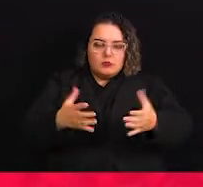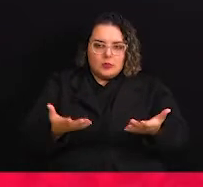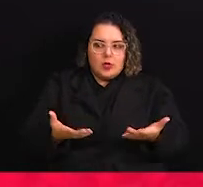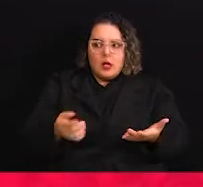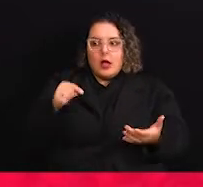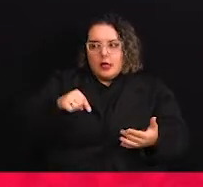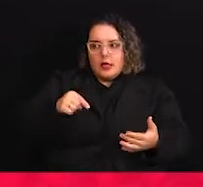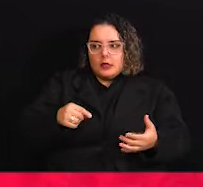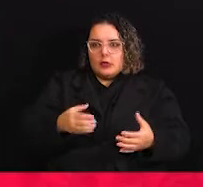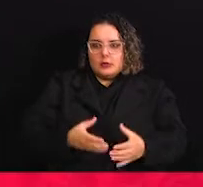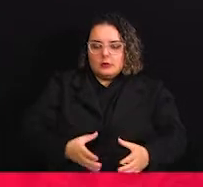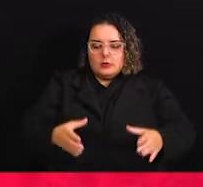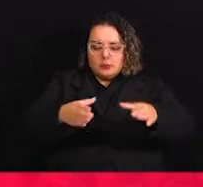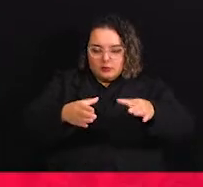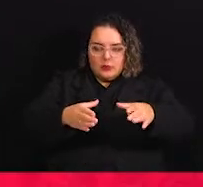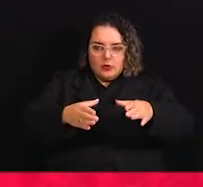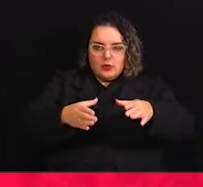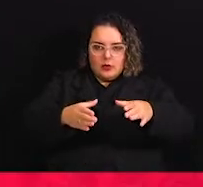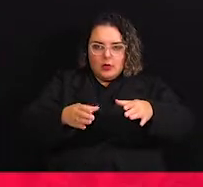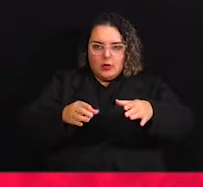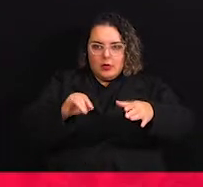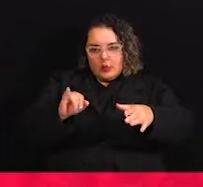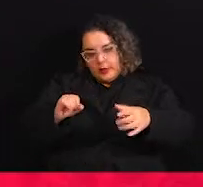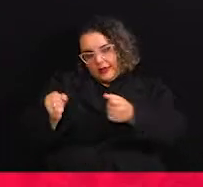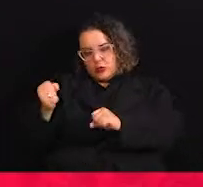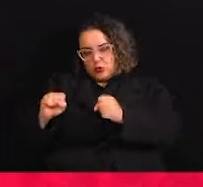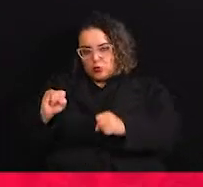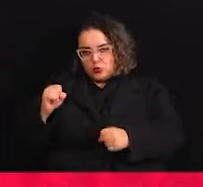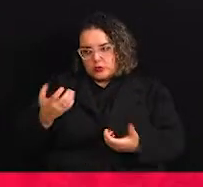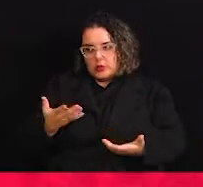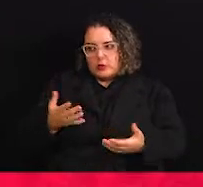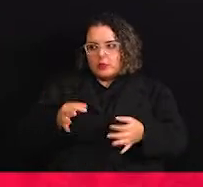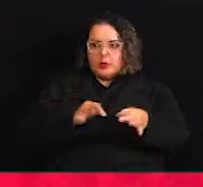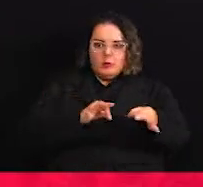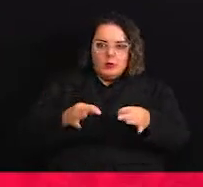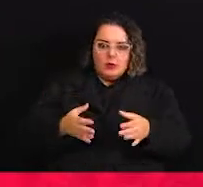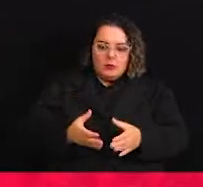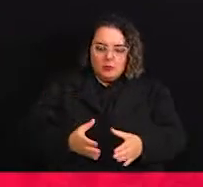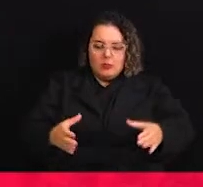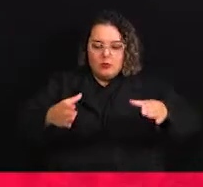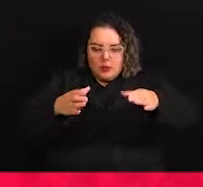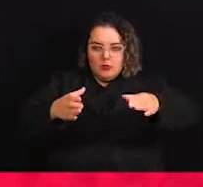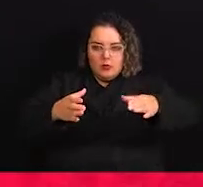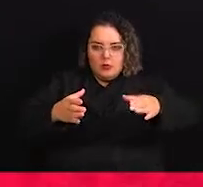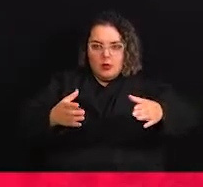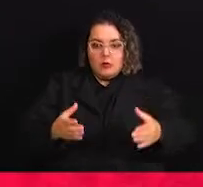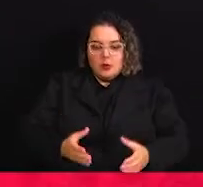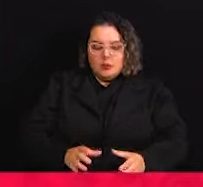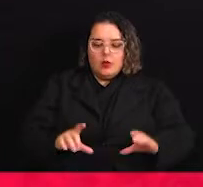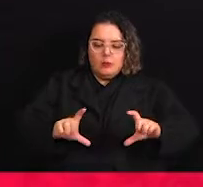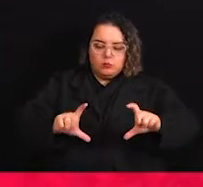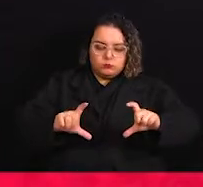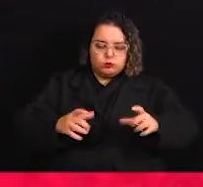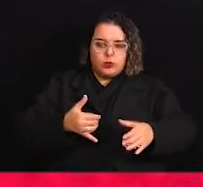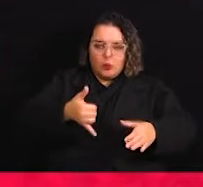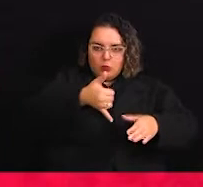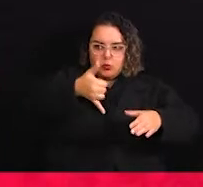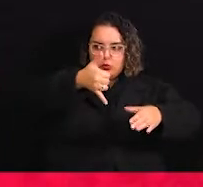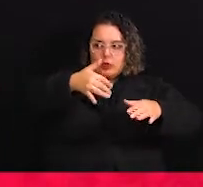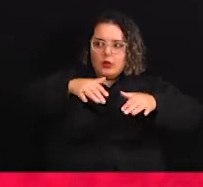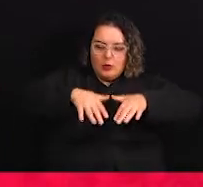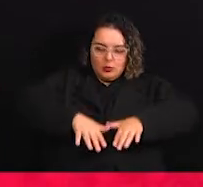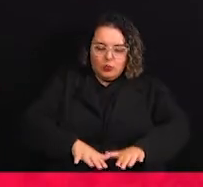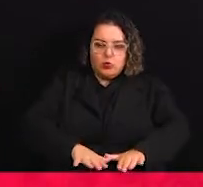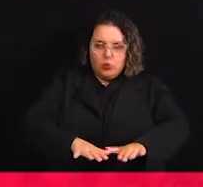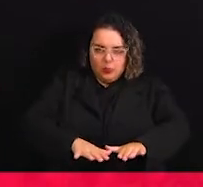fritadeira, lógico que a gente coloca aqui na fritadeira, a gente usa a fritadeira pra preparar. Mas uma frigideira tem que ser uma frigideira alta, isso, com bastante alta,